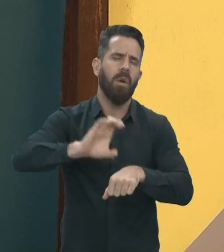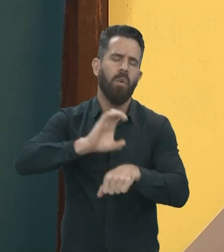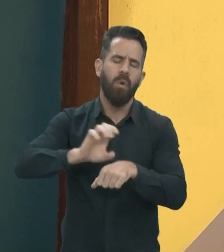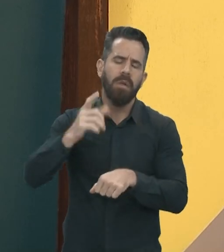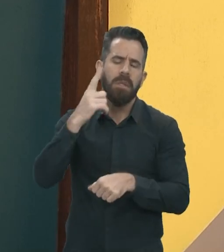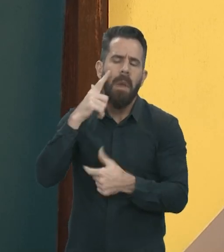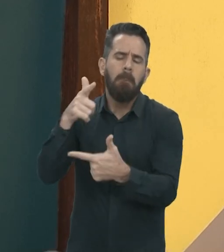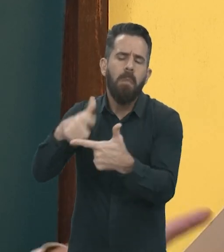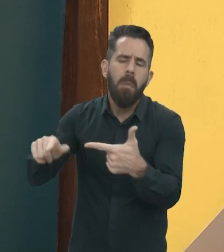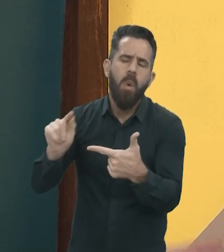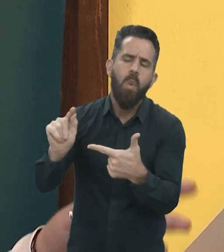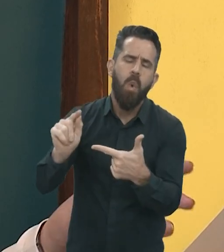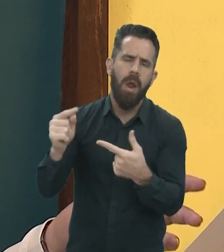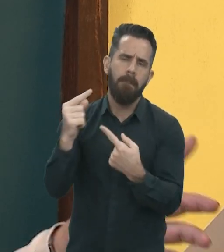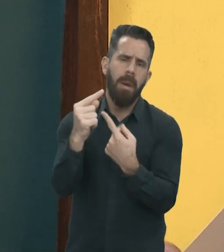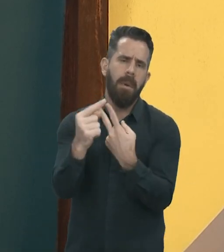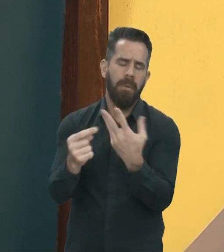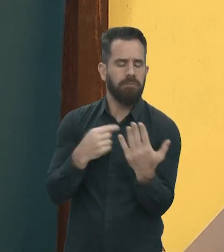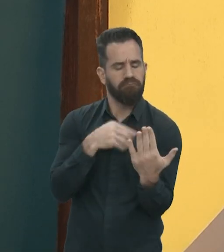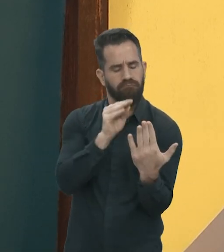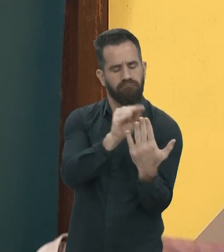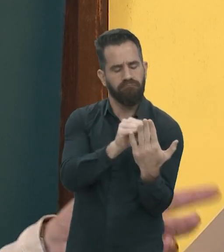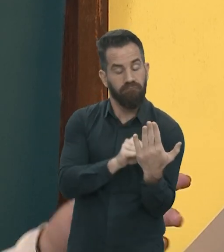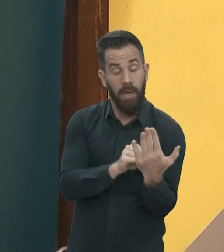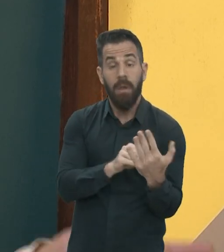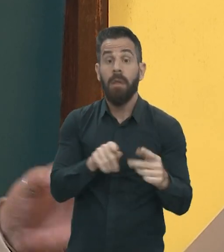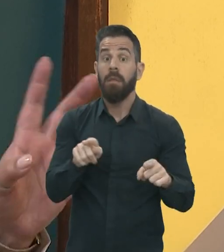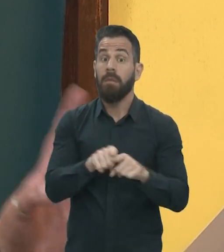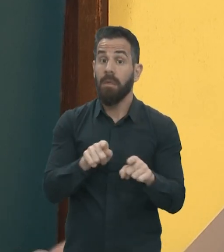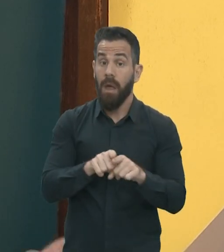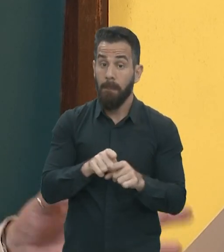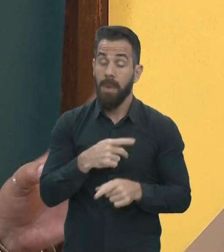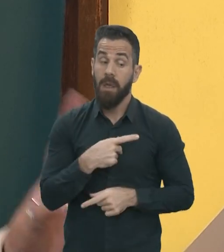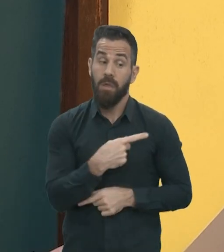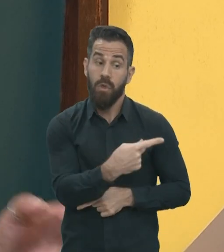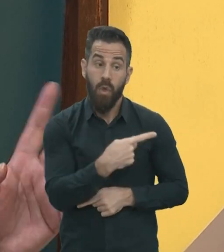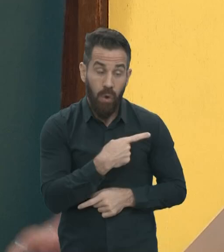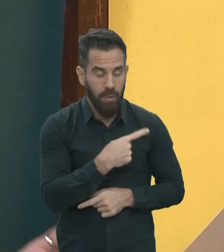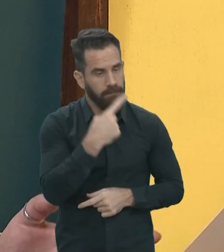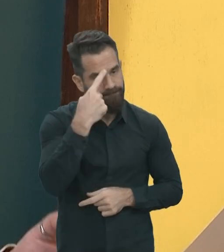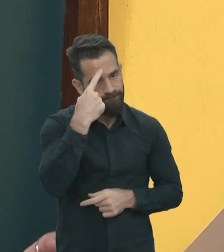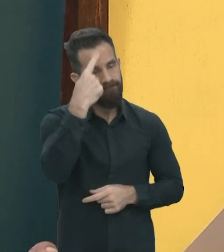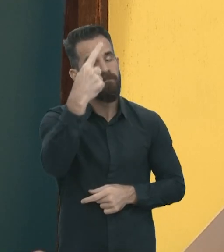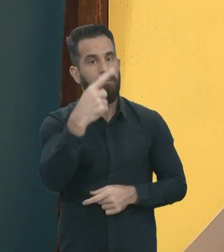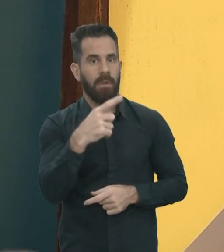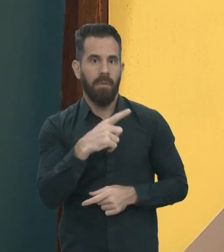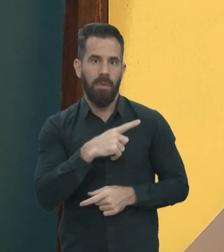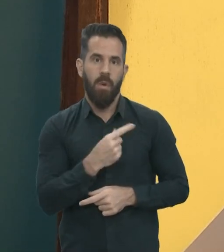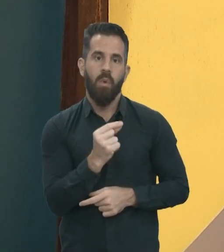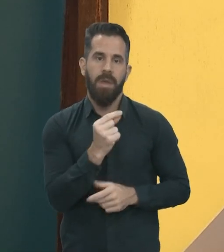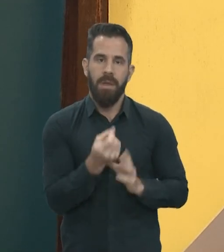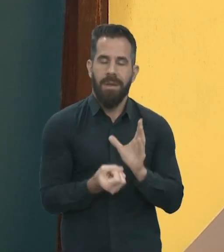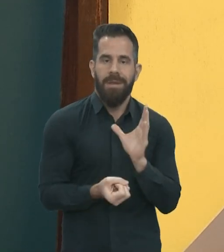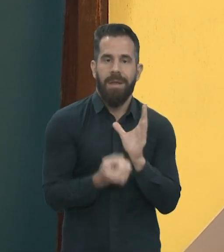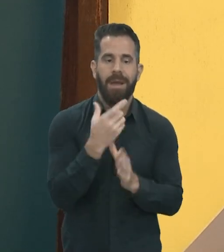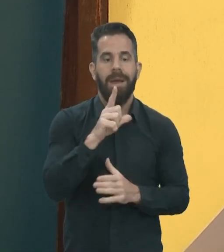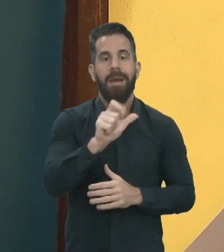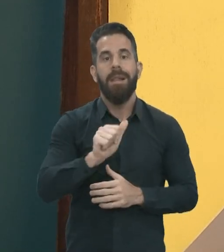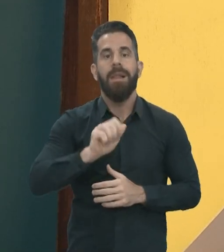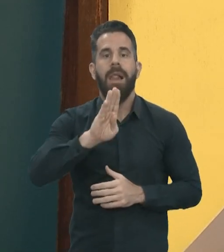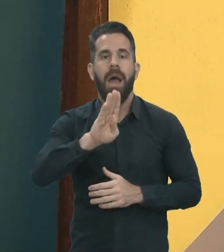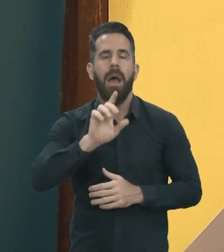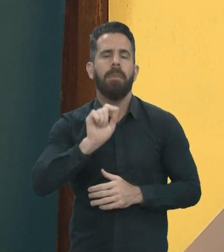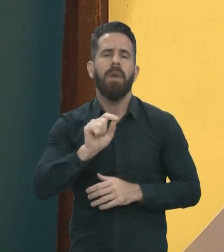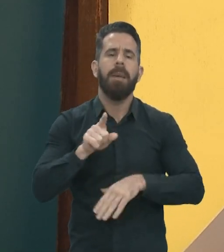estamos falando, professora Eliomar, da construção do centro, aquele laboratório de inovação de práticas pedagógicas, onde nós queremos